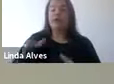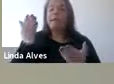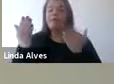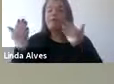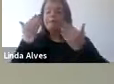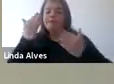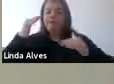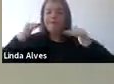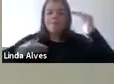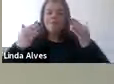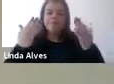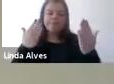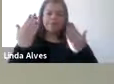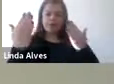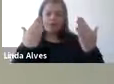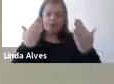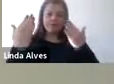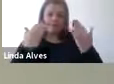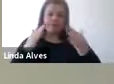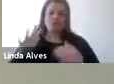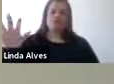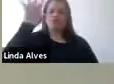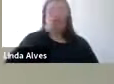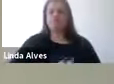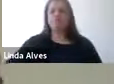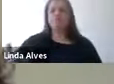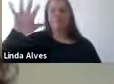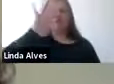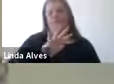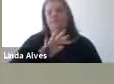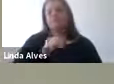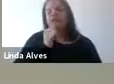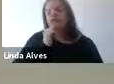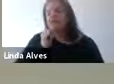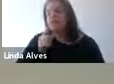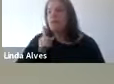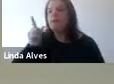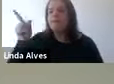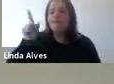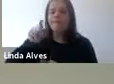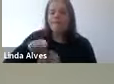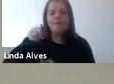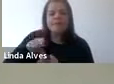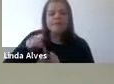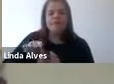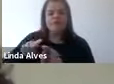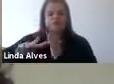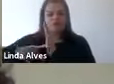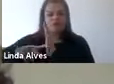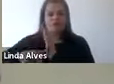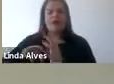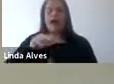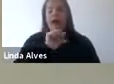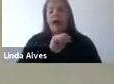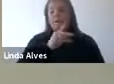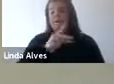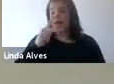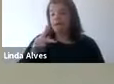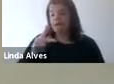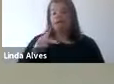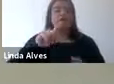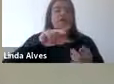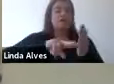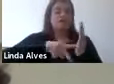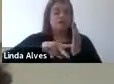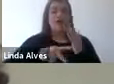né? Porque nós temos aí os sindicatos metalúrgicos, a APP Sindicato, os grandes sindicatos, os bancários, os